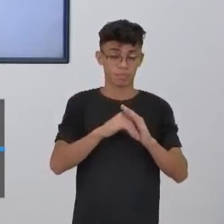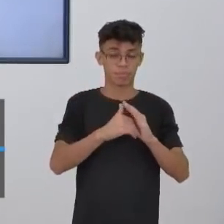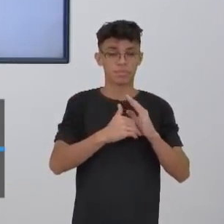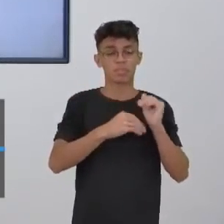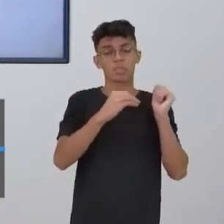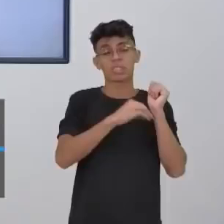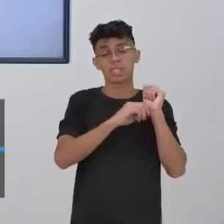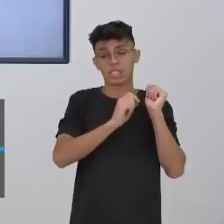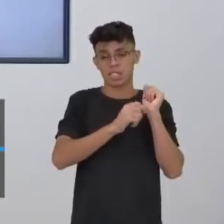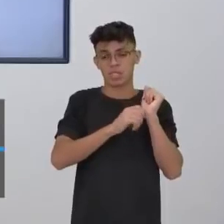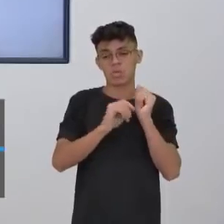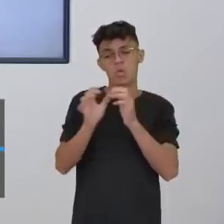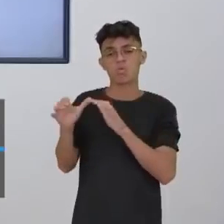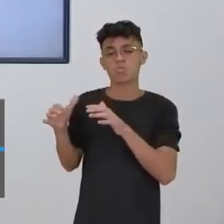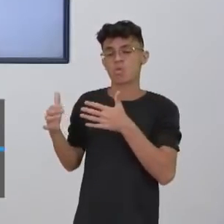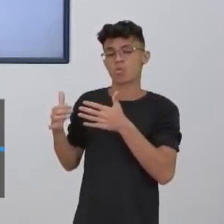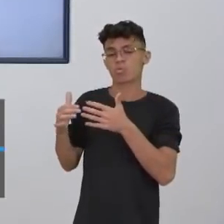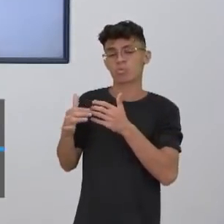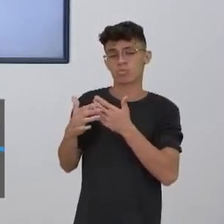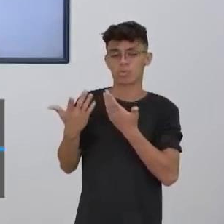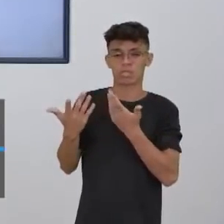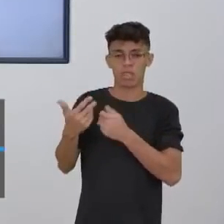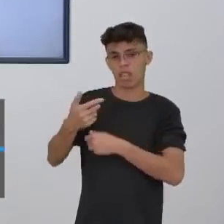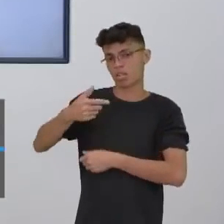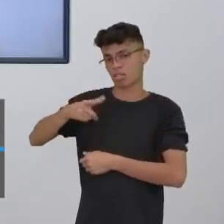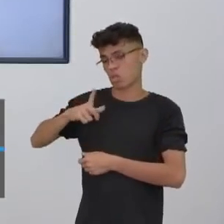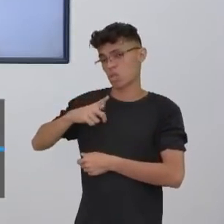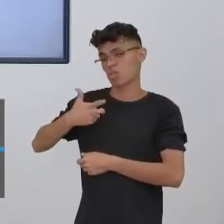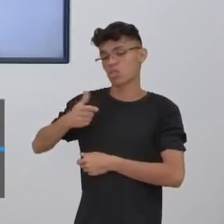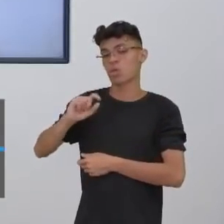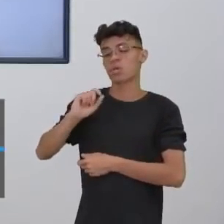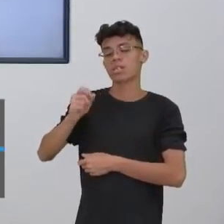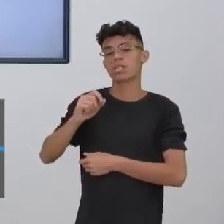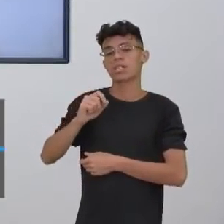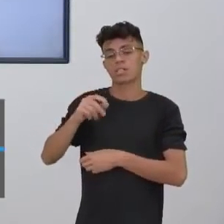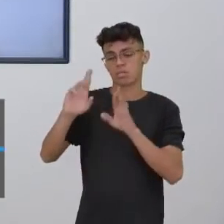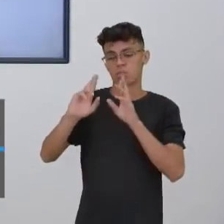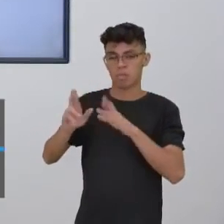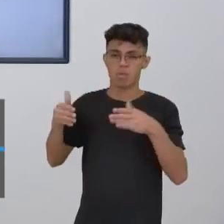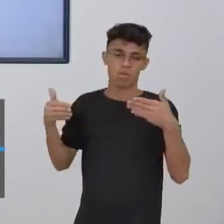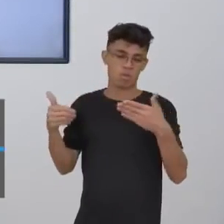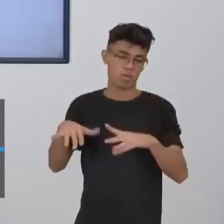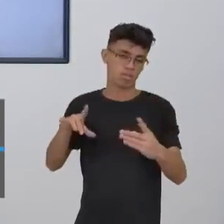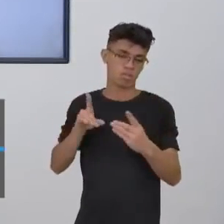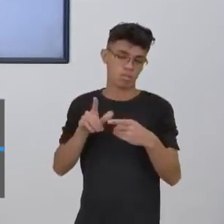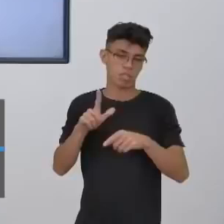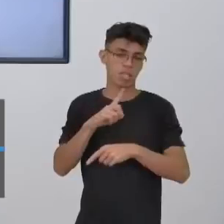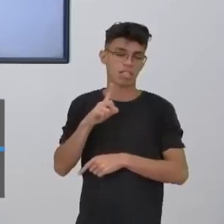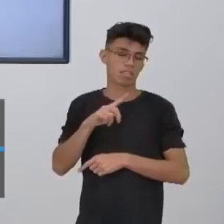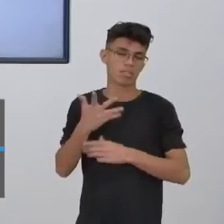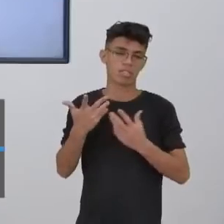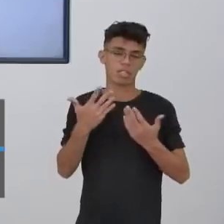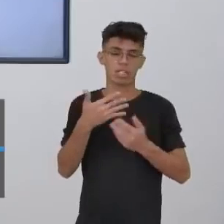que antes não tinham sido atendidos, né, nessa questão da democracia, que era um caso das mulheres,